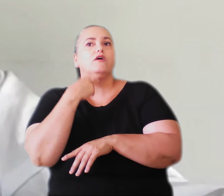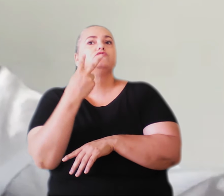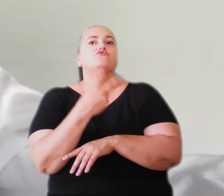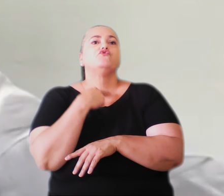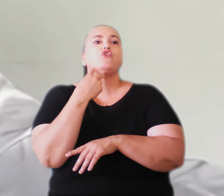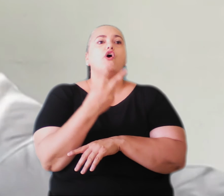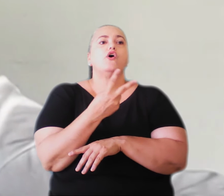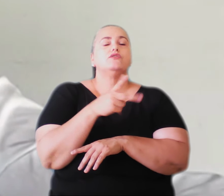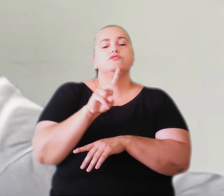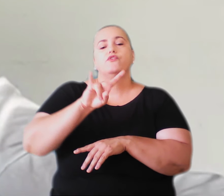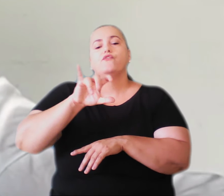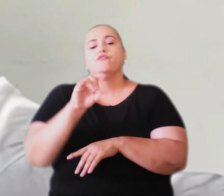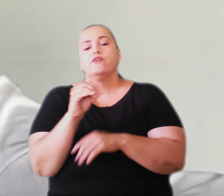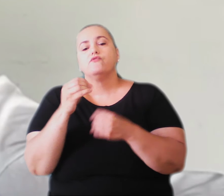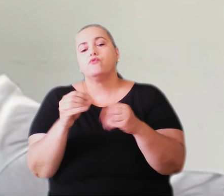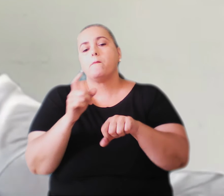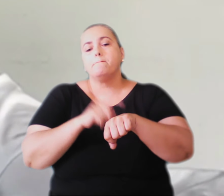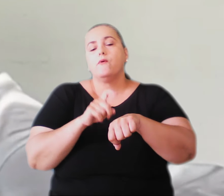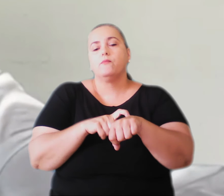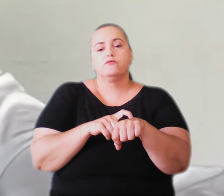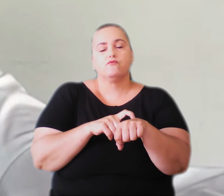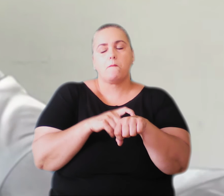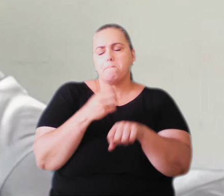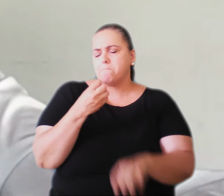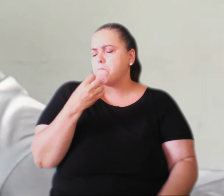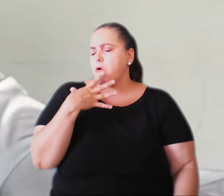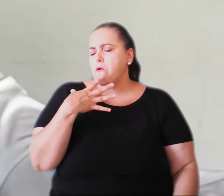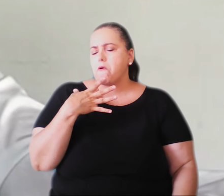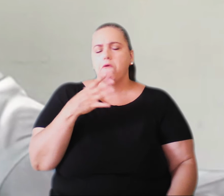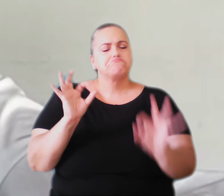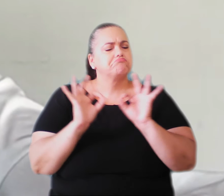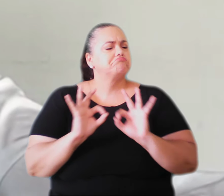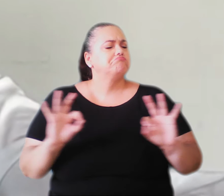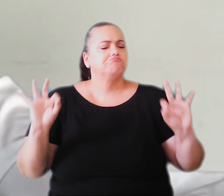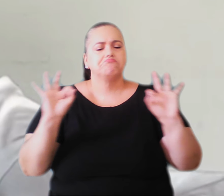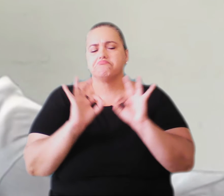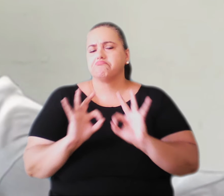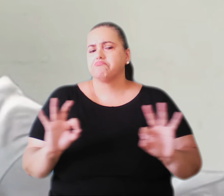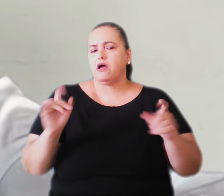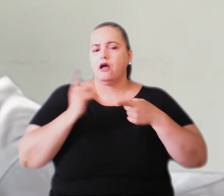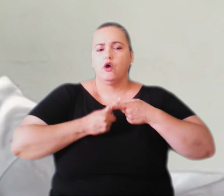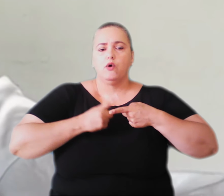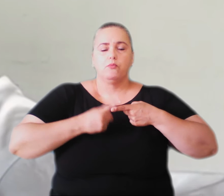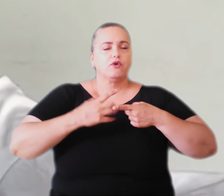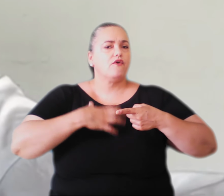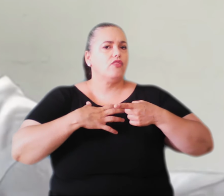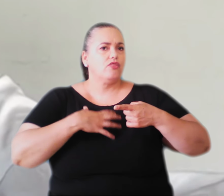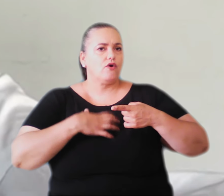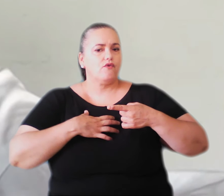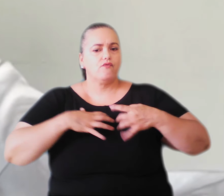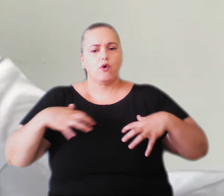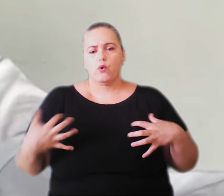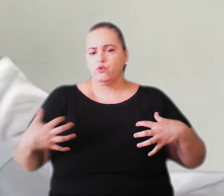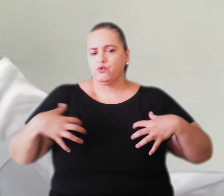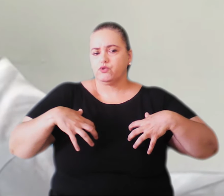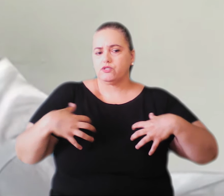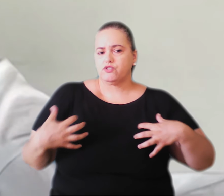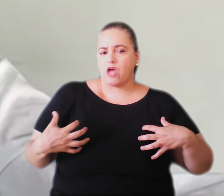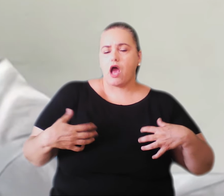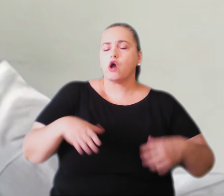lá. E foi muito tranquilo, porque a forma com que nós tocamos lá, nós